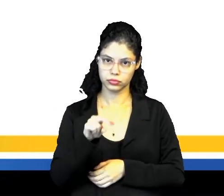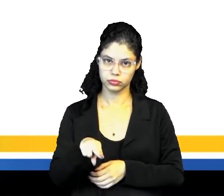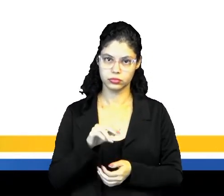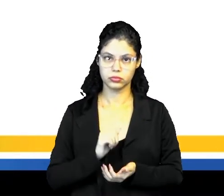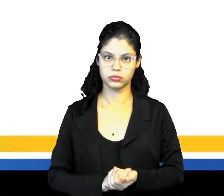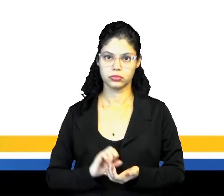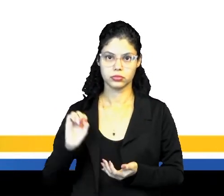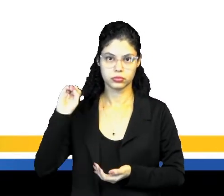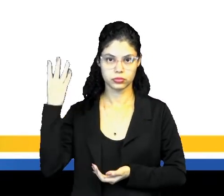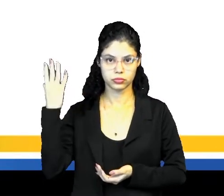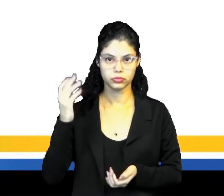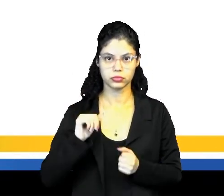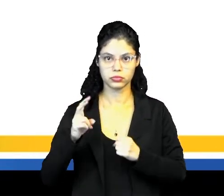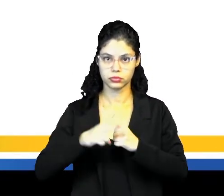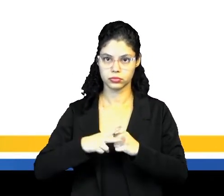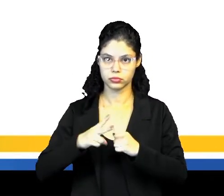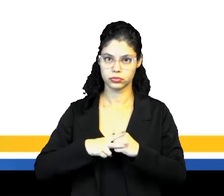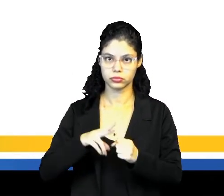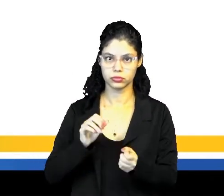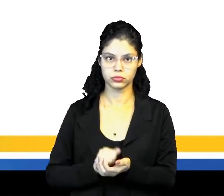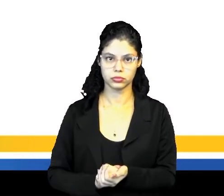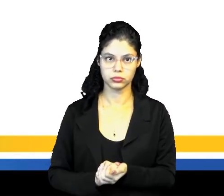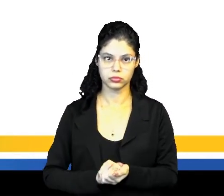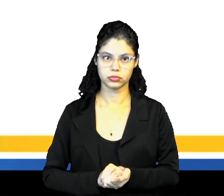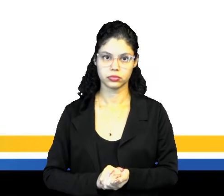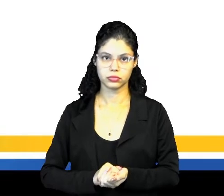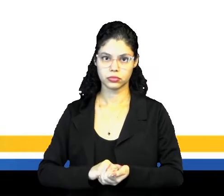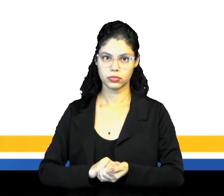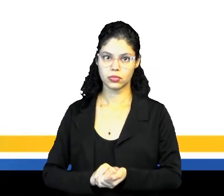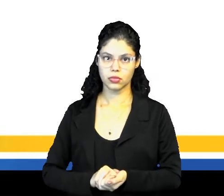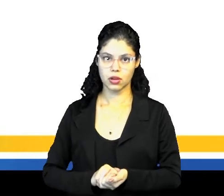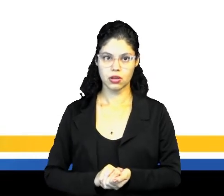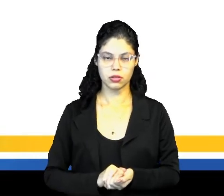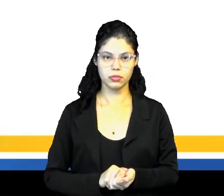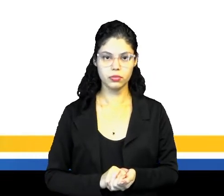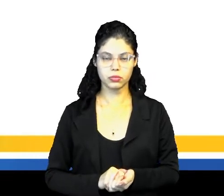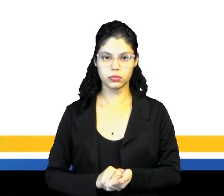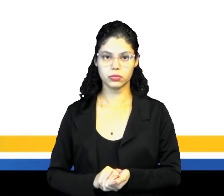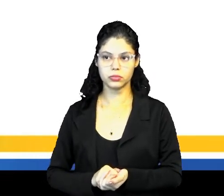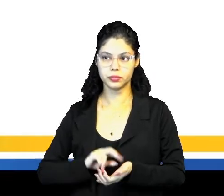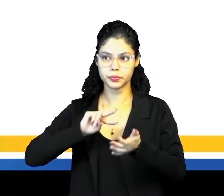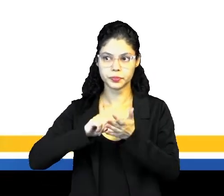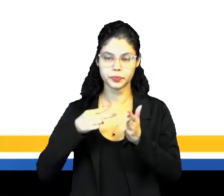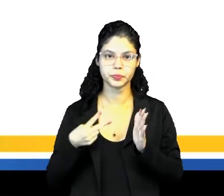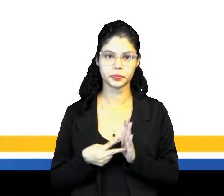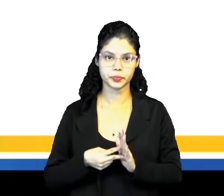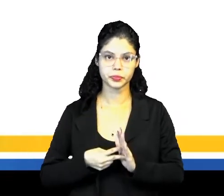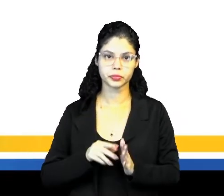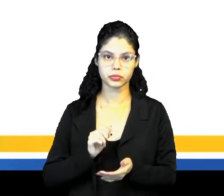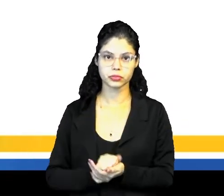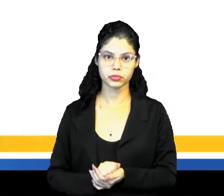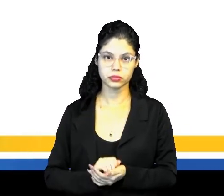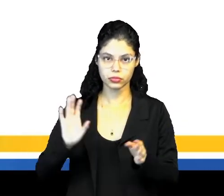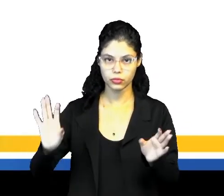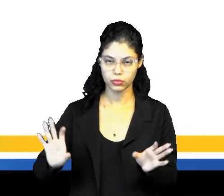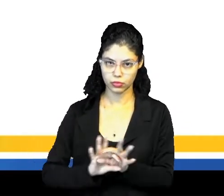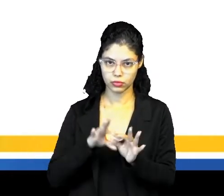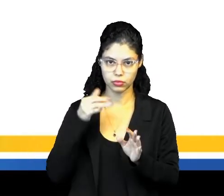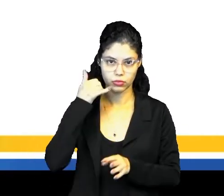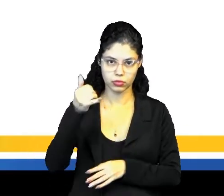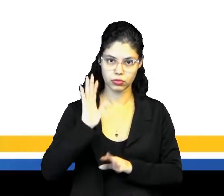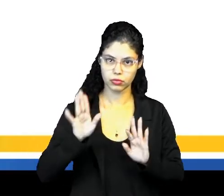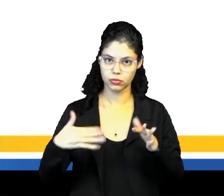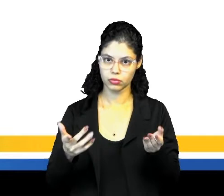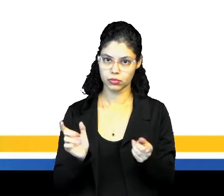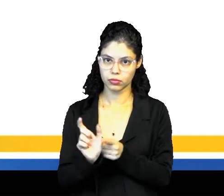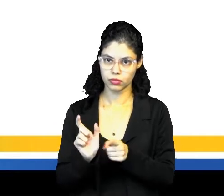on, ele se torna o verbo frasal ou phrasal verb turn on, né, cujo significado é ligar.